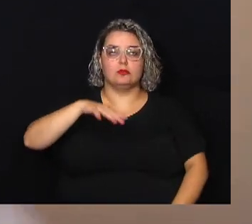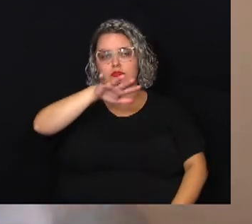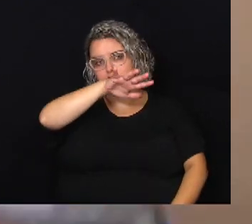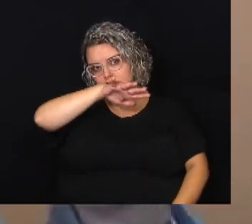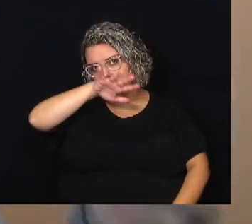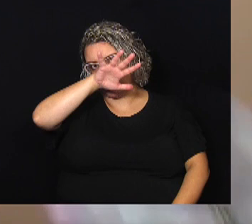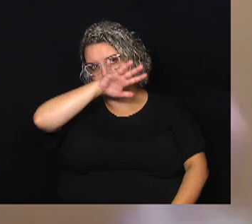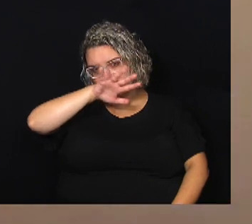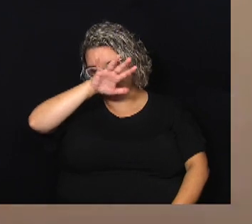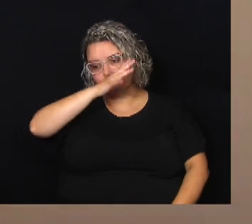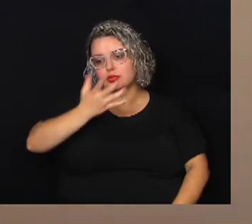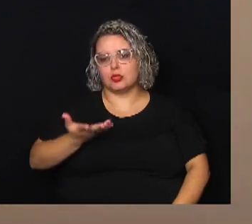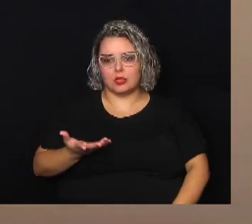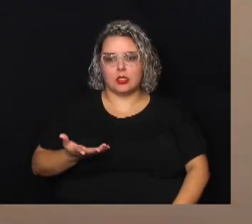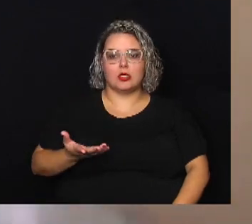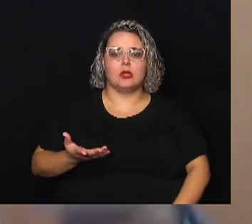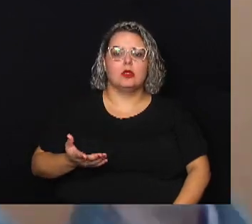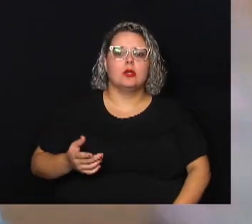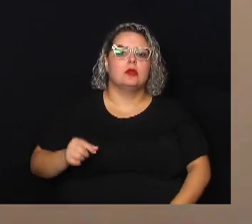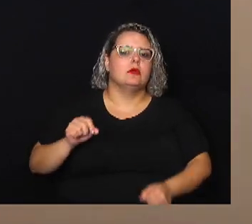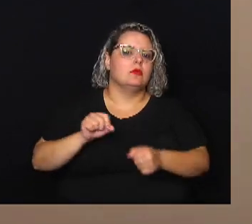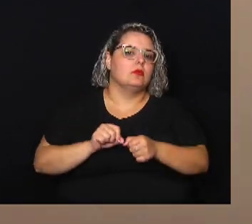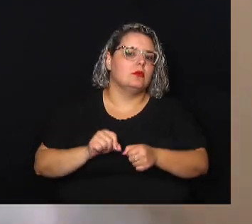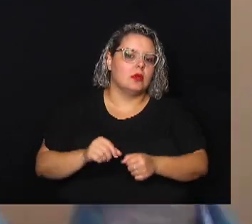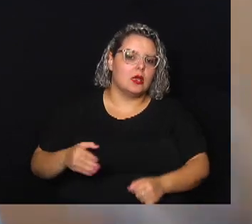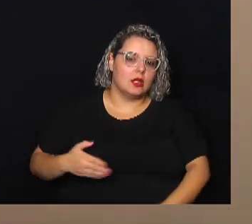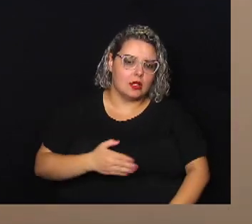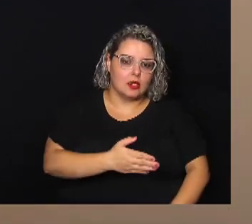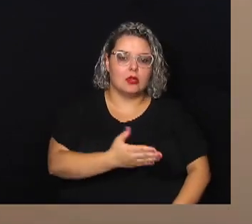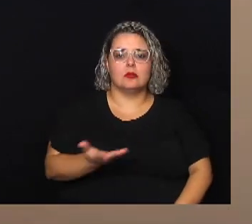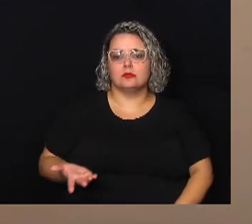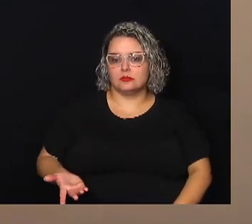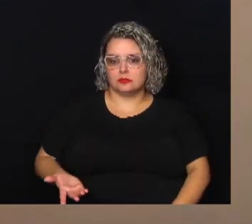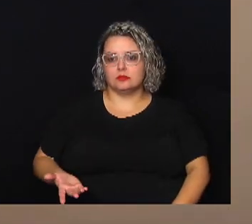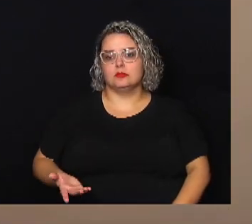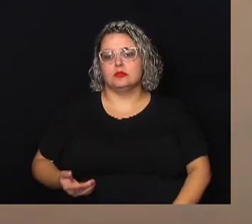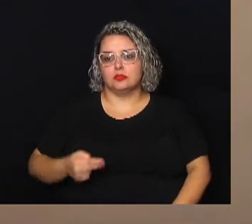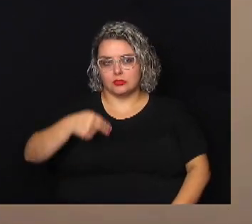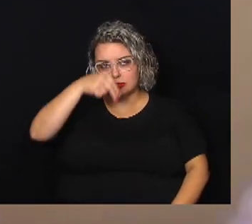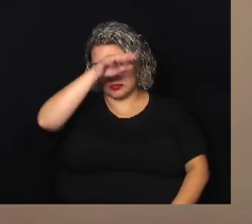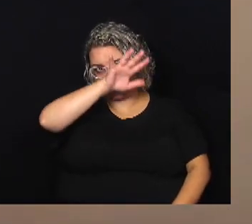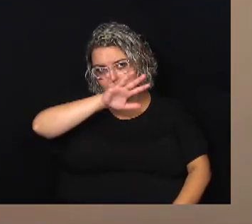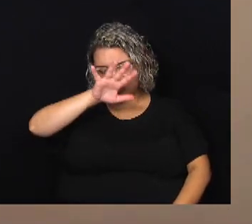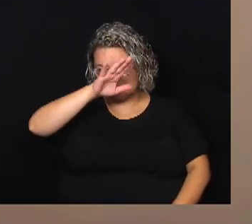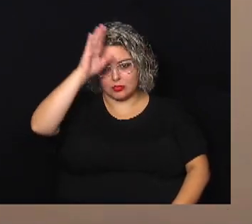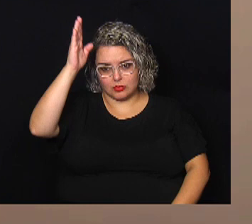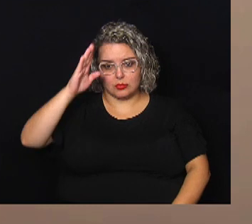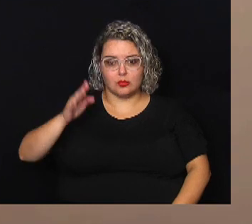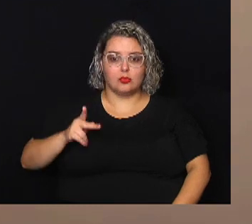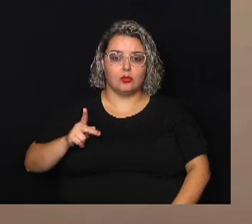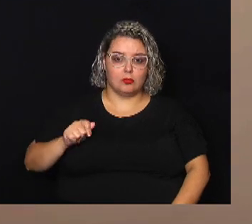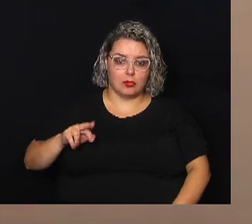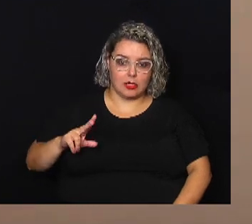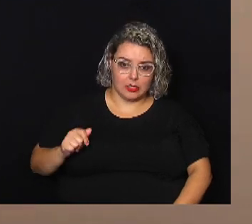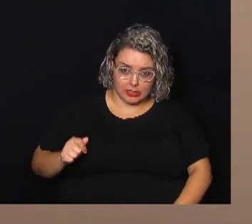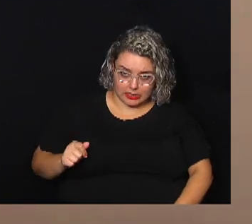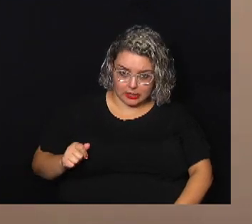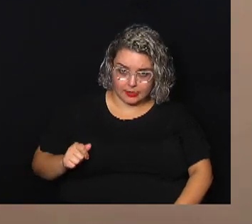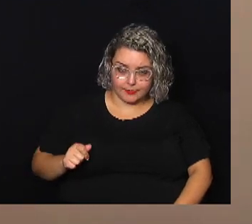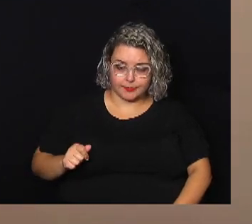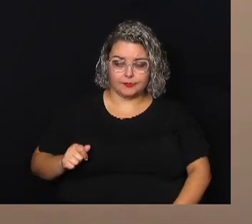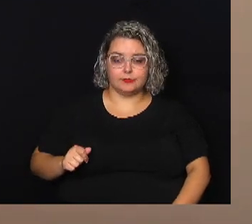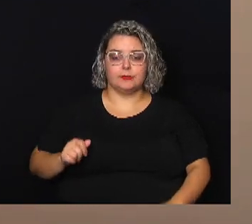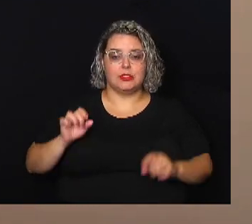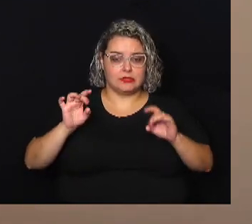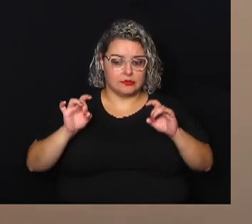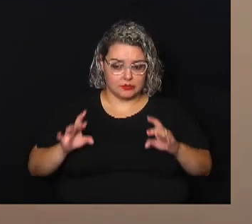onde faz muito peixe, que é a zona do Salgado, lá no norte do Brasil, no Pará, mais especificamente,